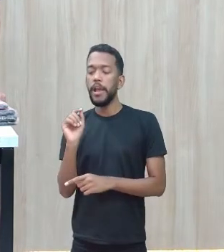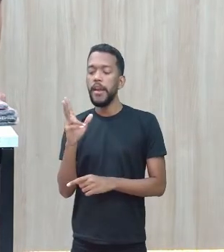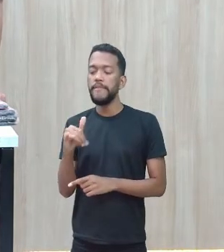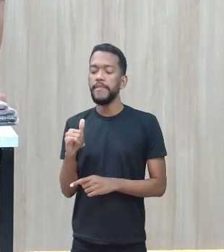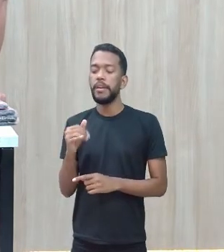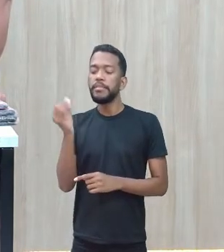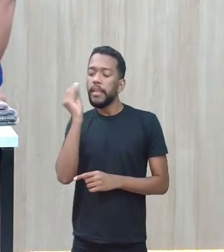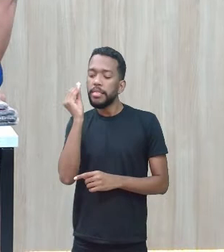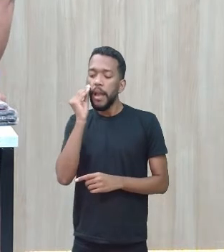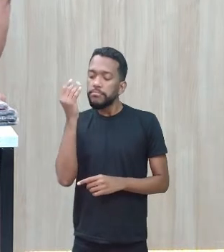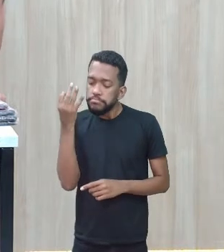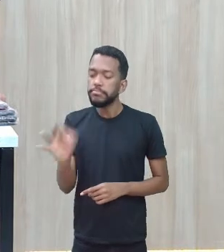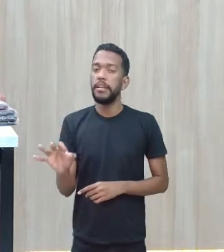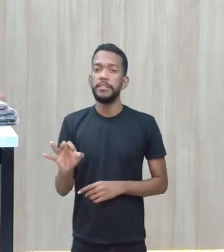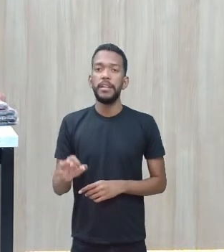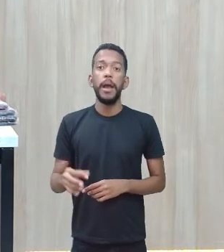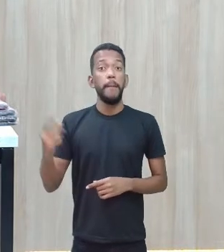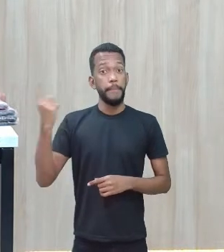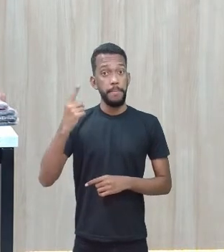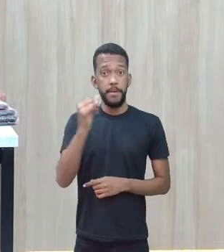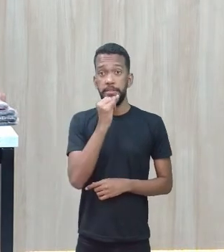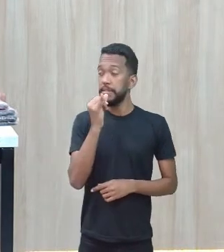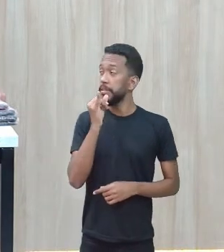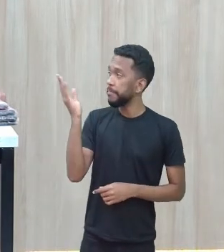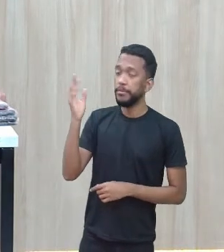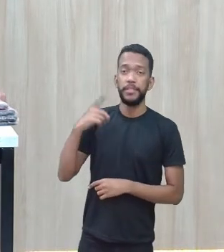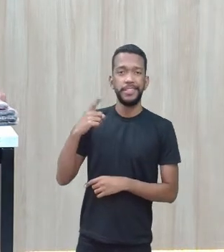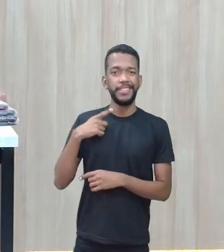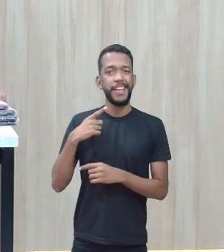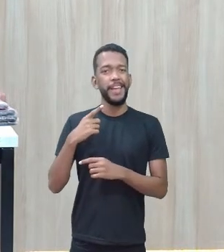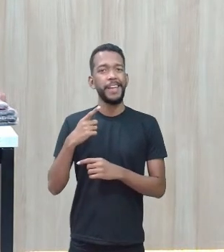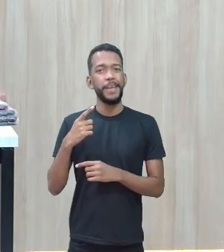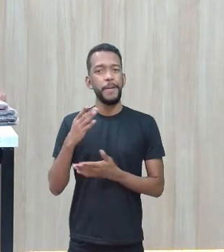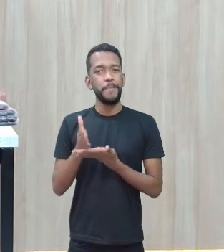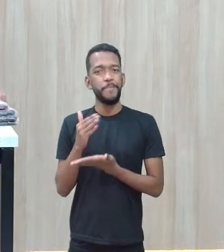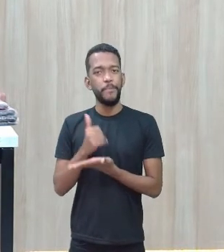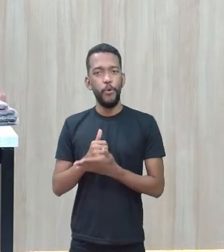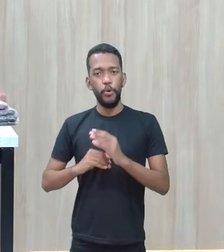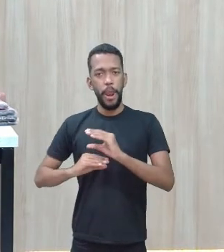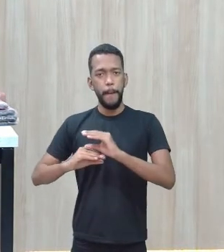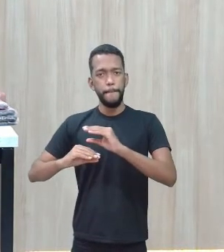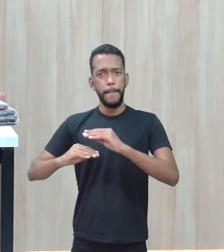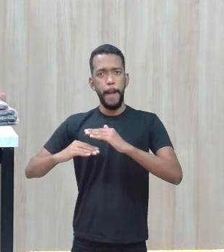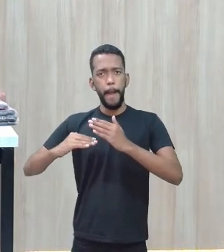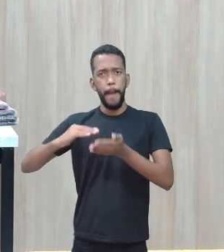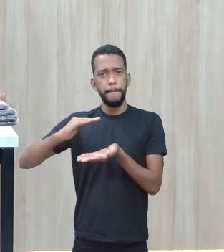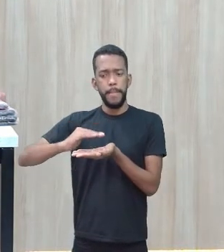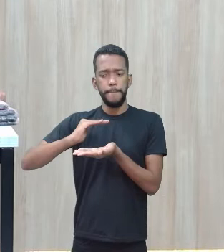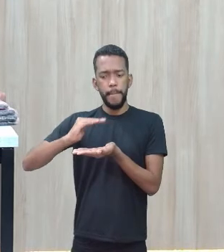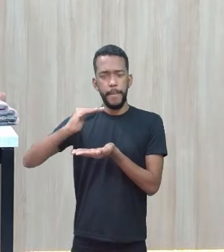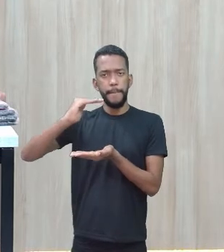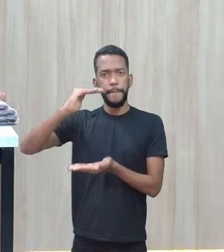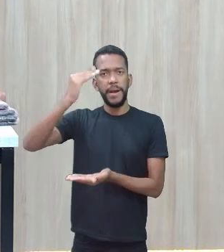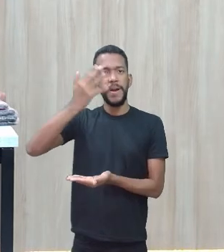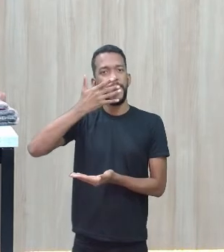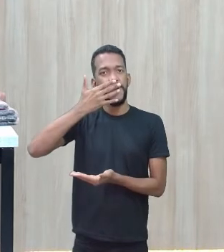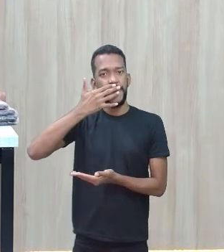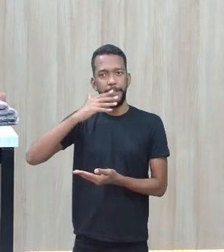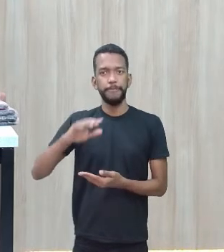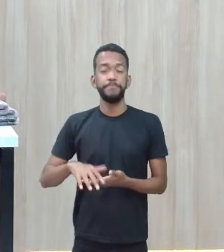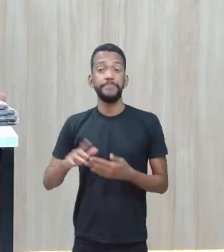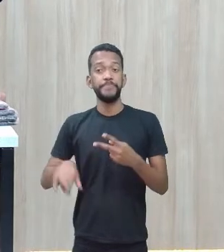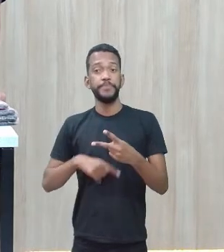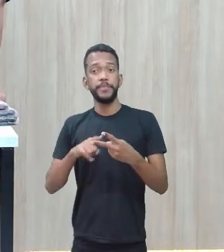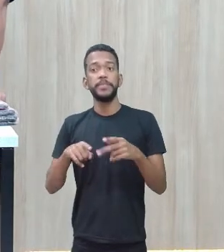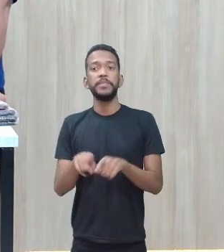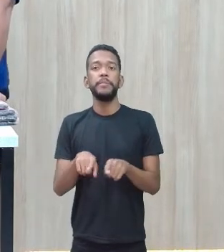arriscando. Eu tenho aquele primeiro exemplo, que é um bolo com várias camadas, um bolo colorido. Tenho também aqui um